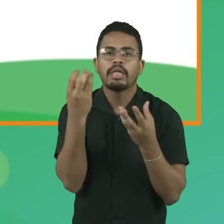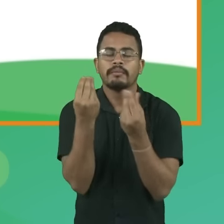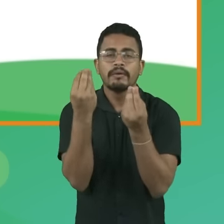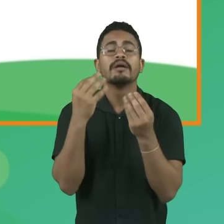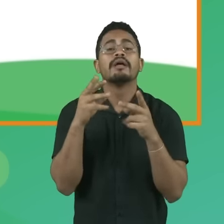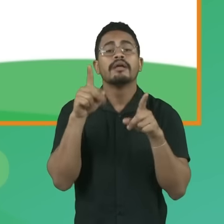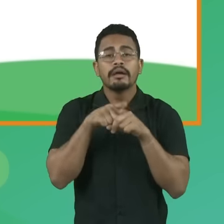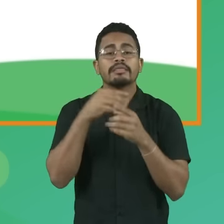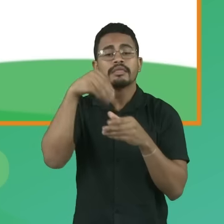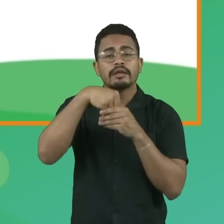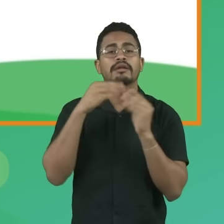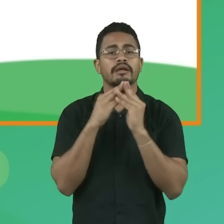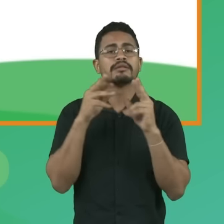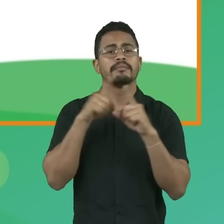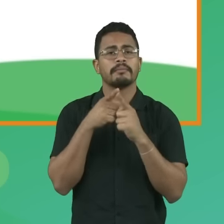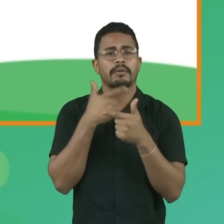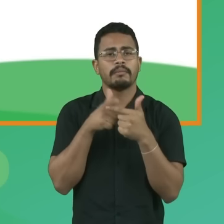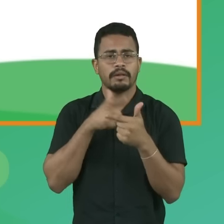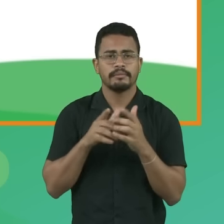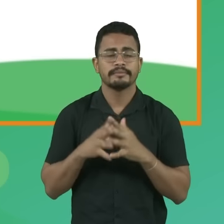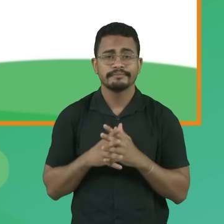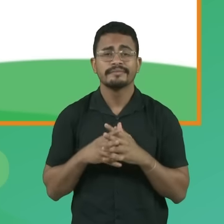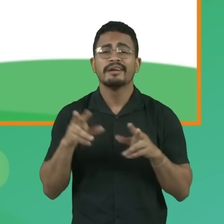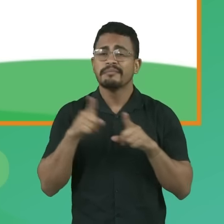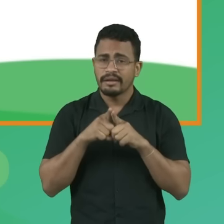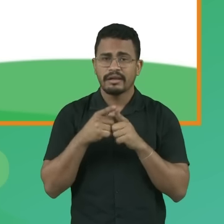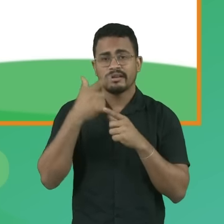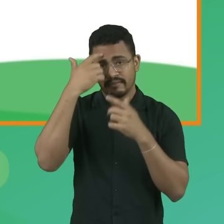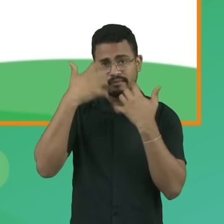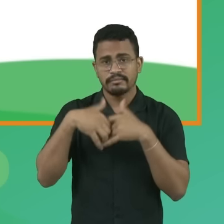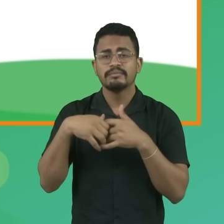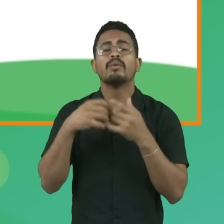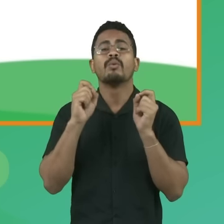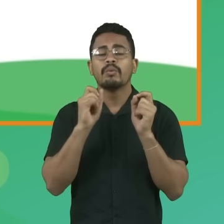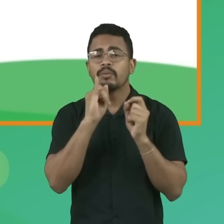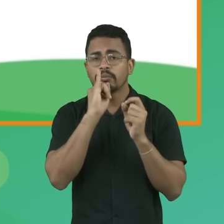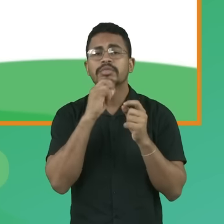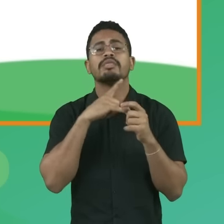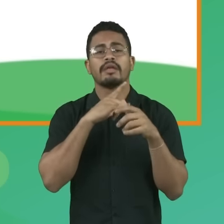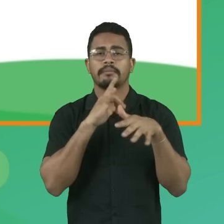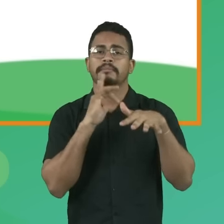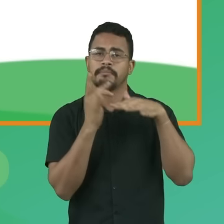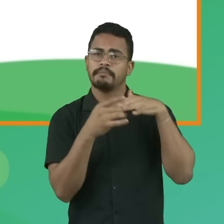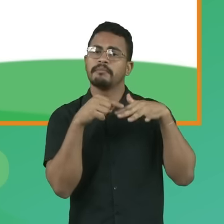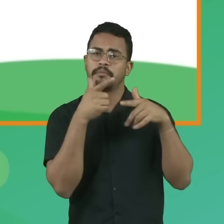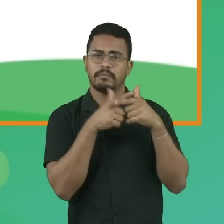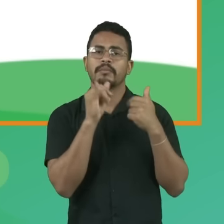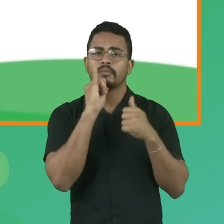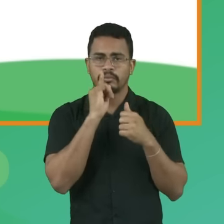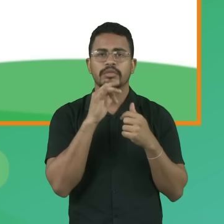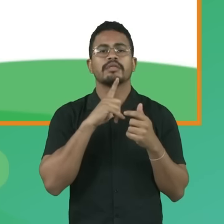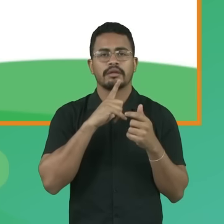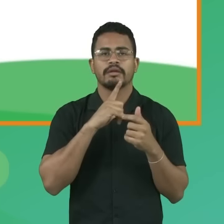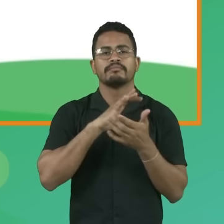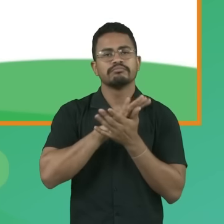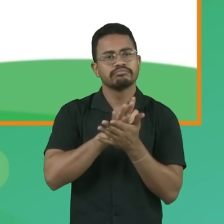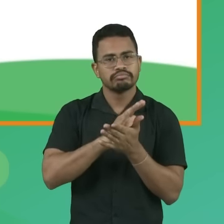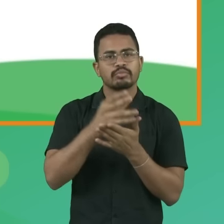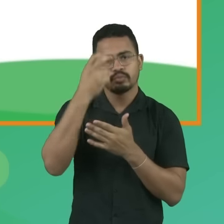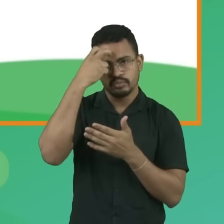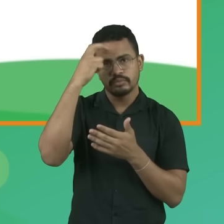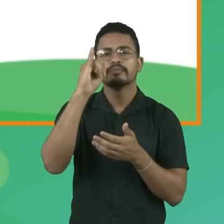representação das mulheres na mídia, né? Que reflete preconceitos culturais como o machismo. A forma